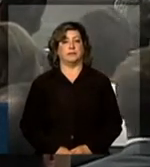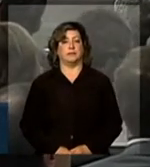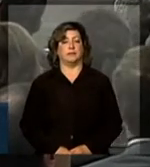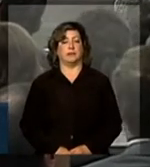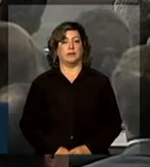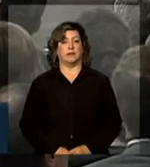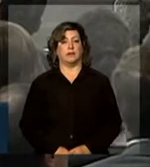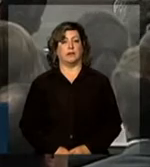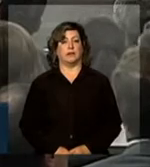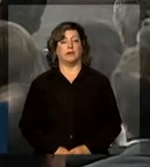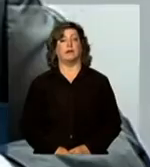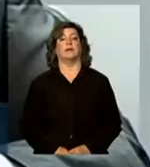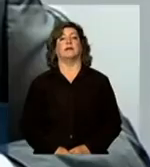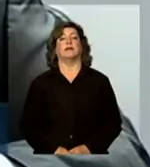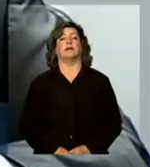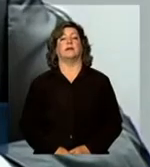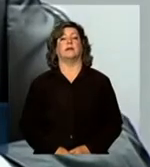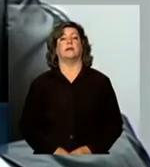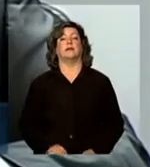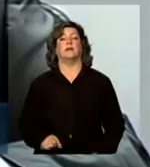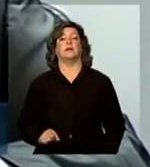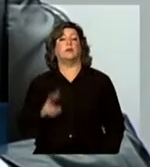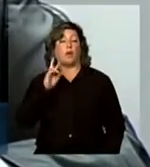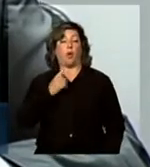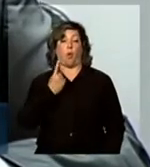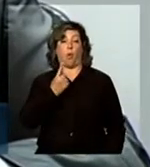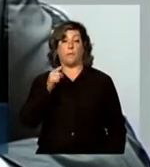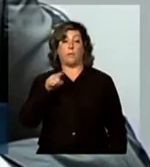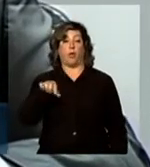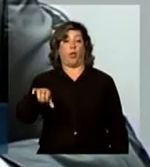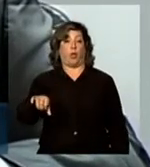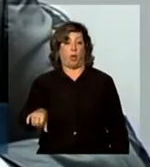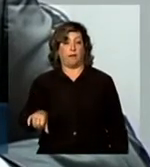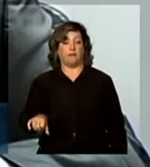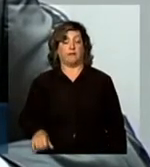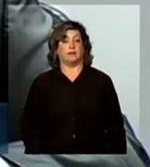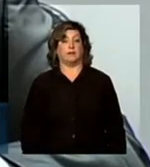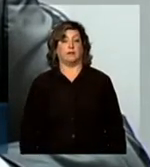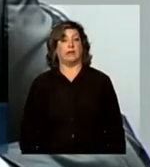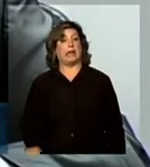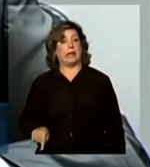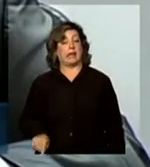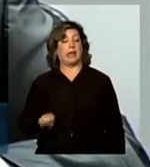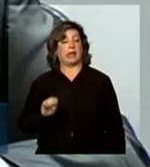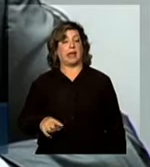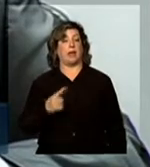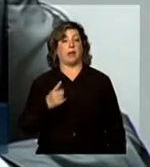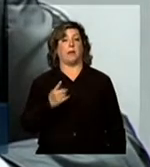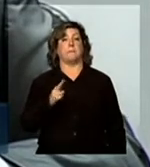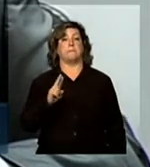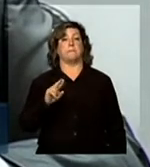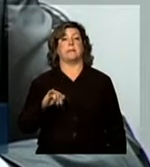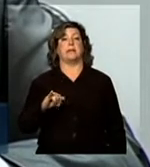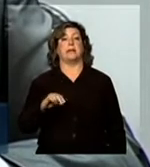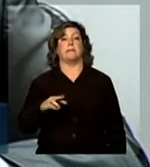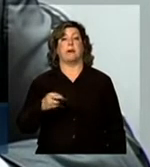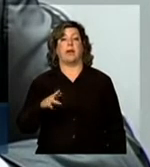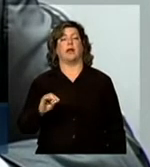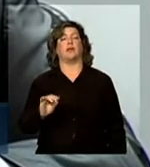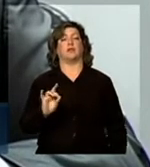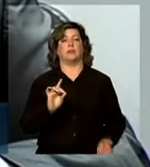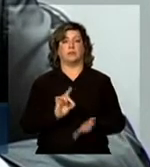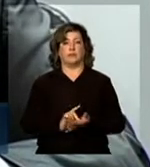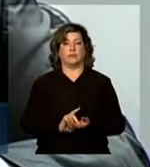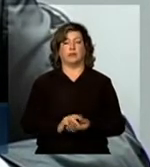Como? Ah, bom, sim. Então, o 1,9 é um primário realista, é uma projeção